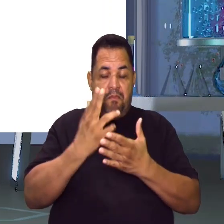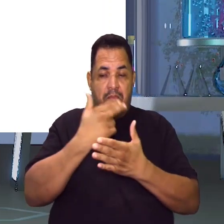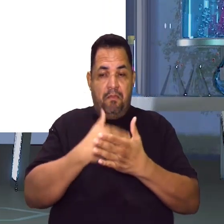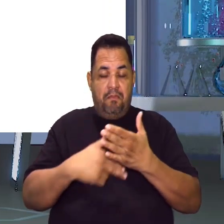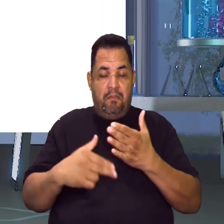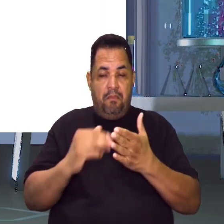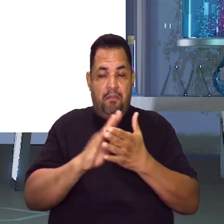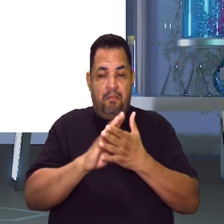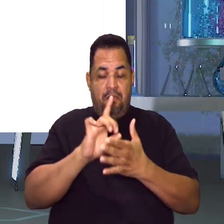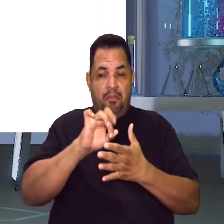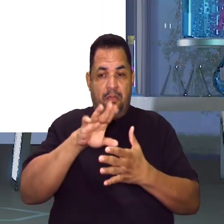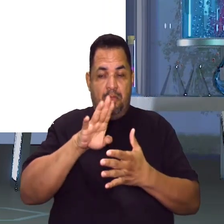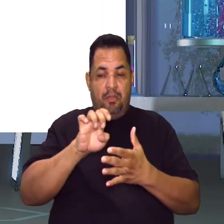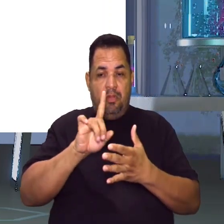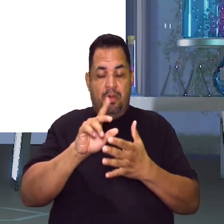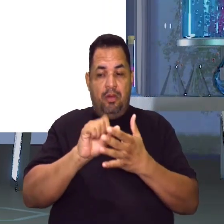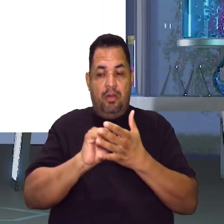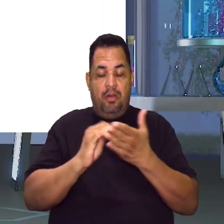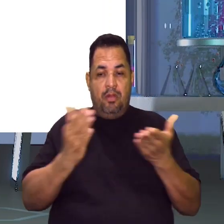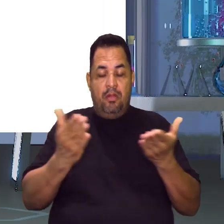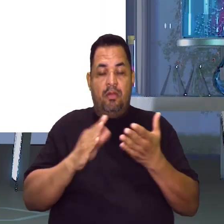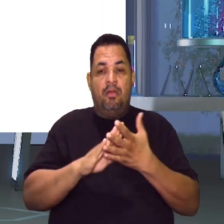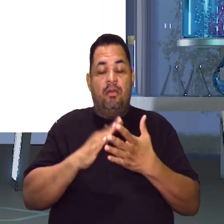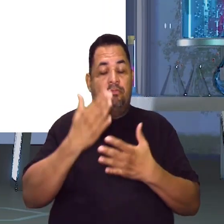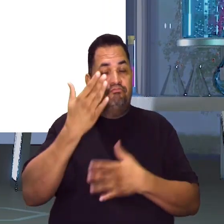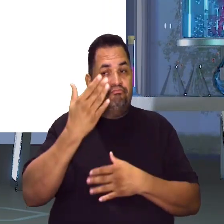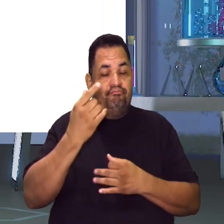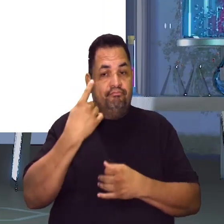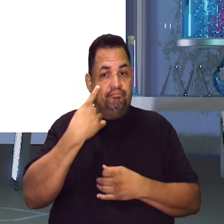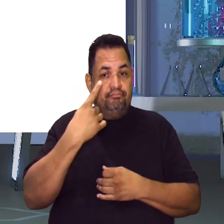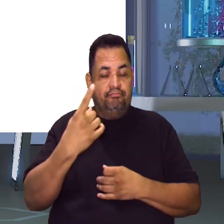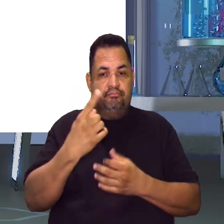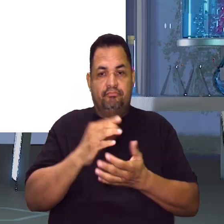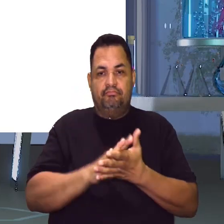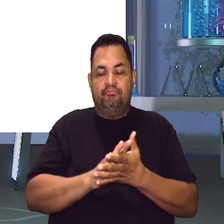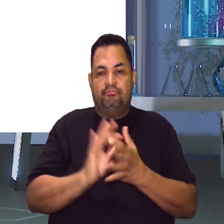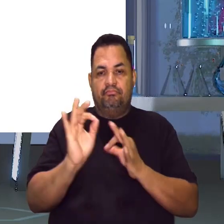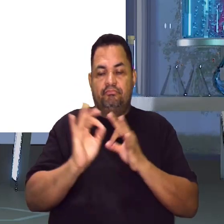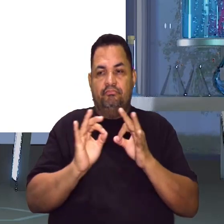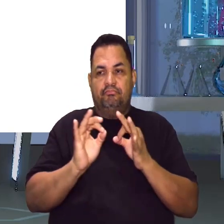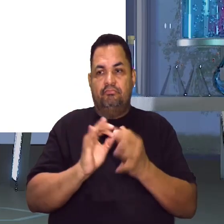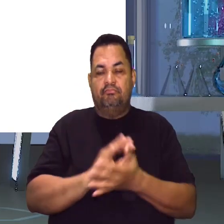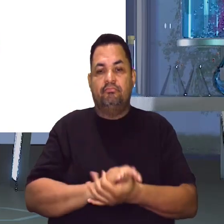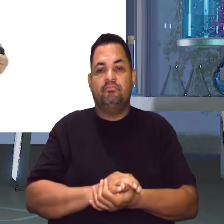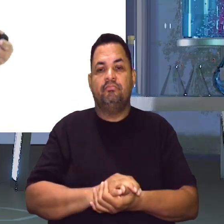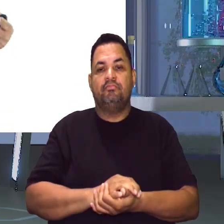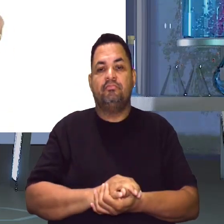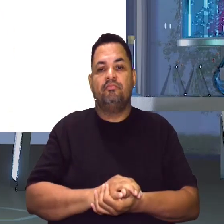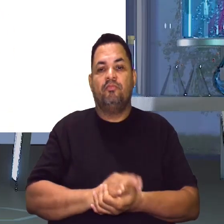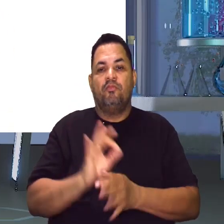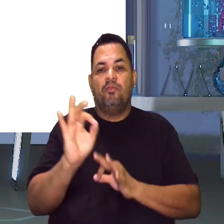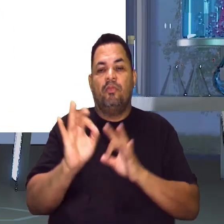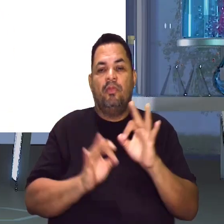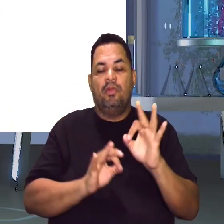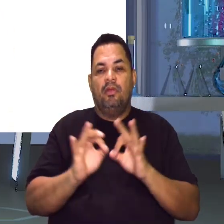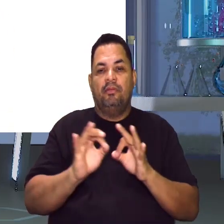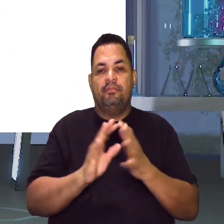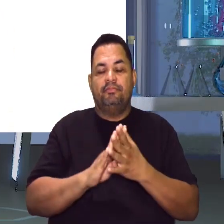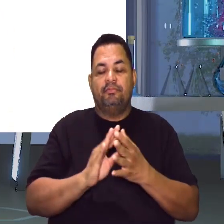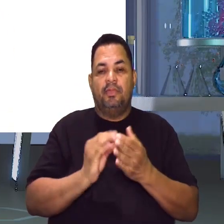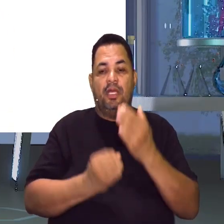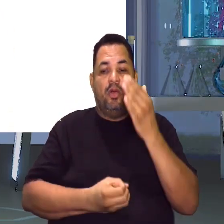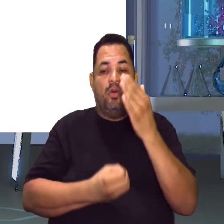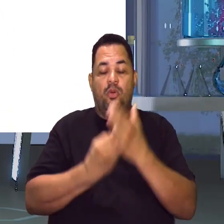vai encontrar, muitas vezes, um composto diretamente formado. É você que vai formar a